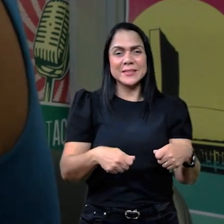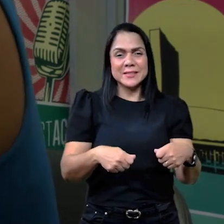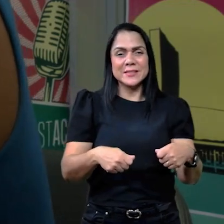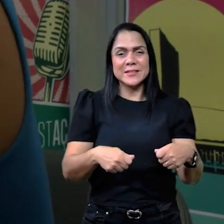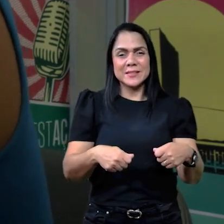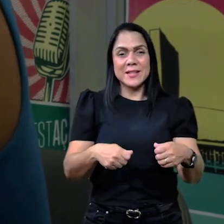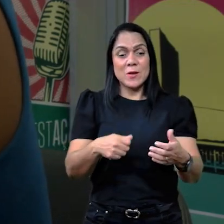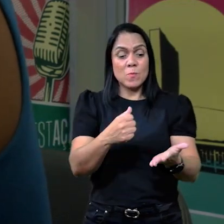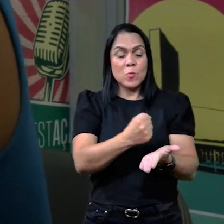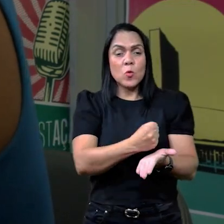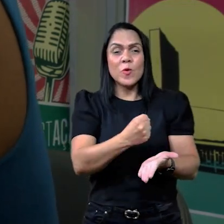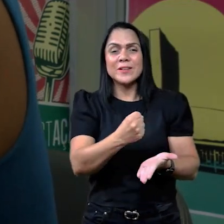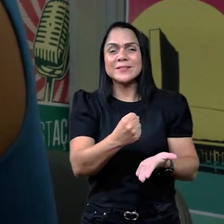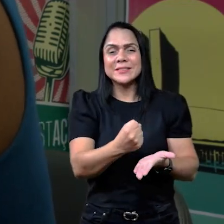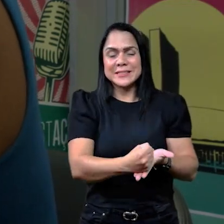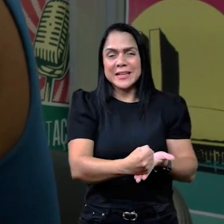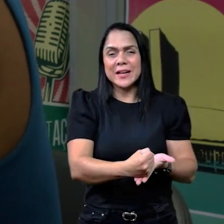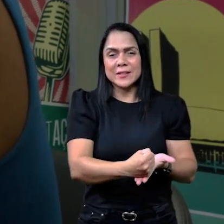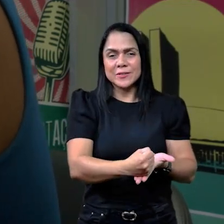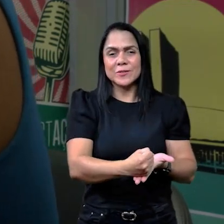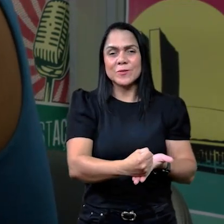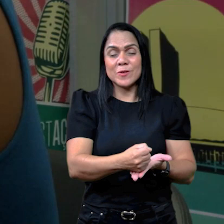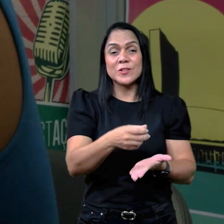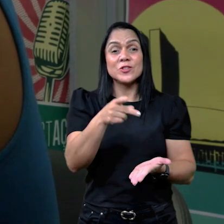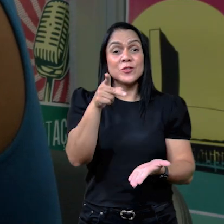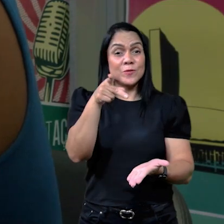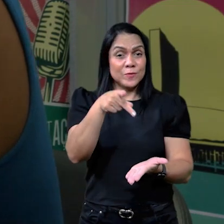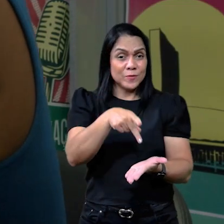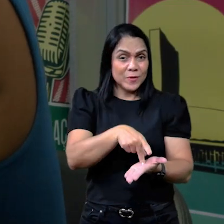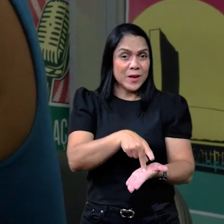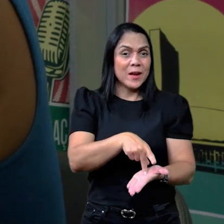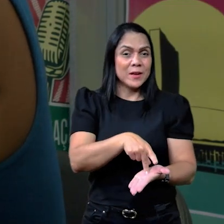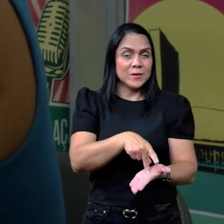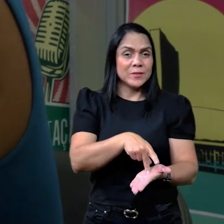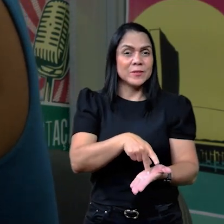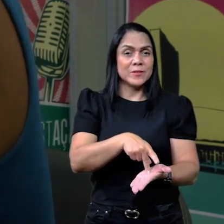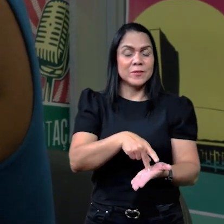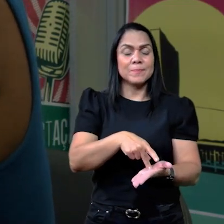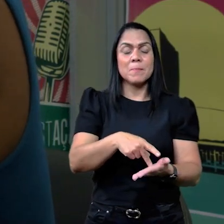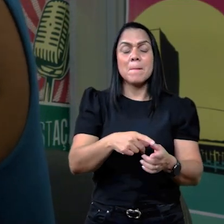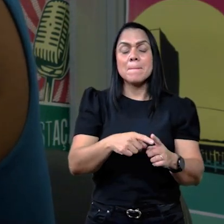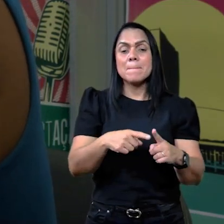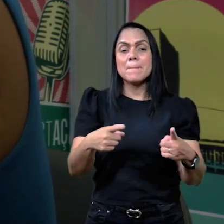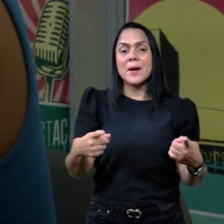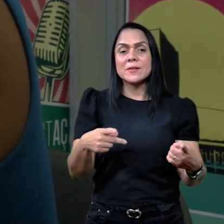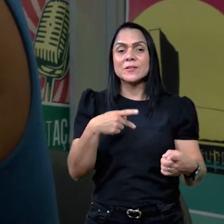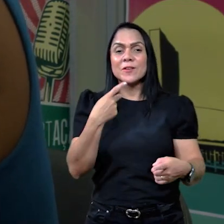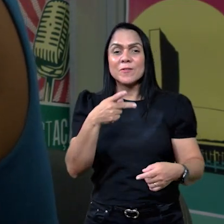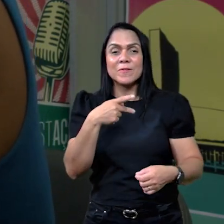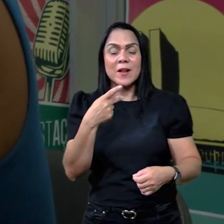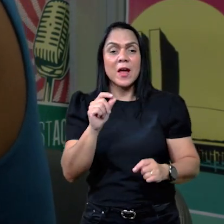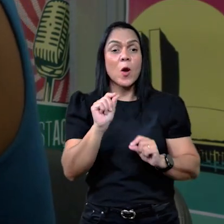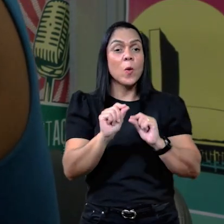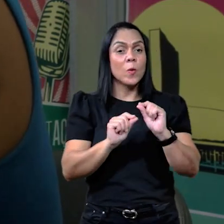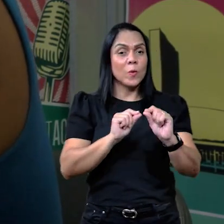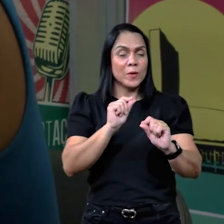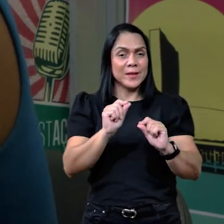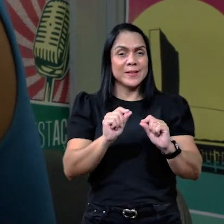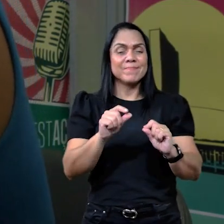para outros mais ainda, a gente consegue ter um dado, e aí eu falar um pouquinho do atravessamento do racismo religioso, né, e